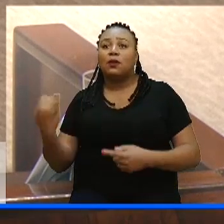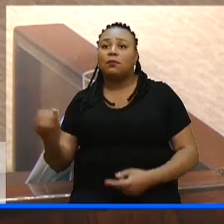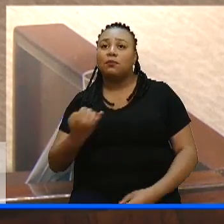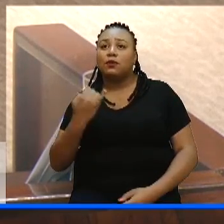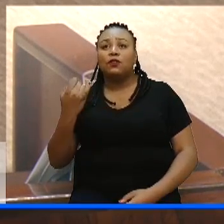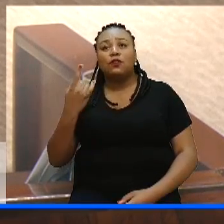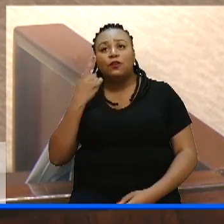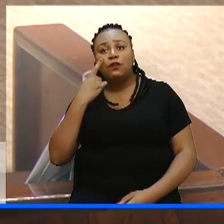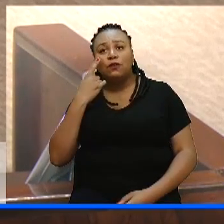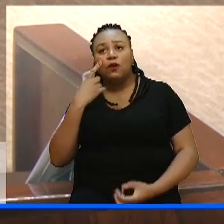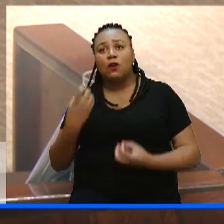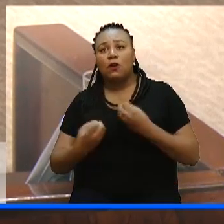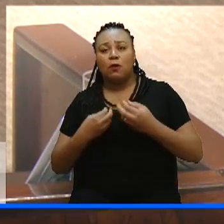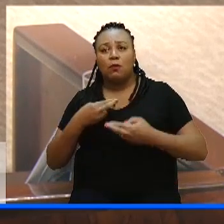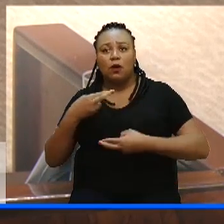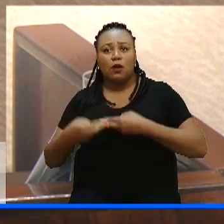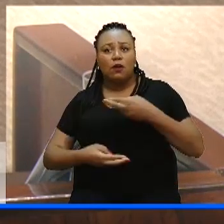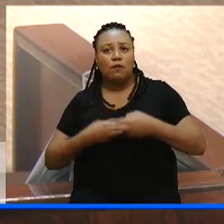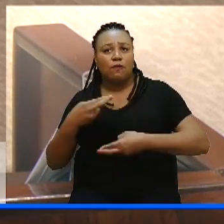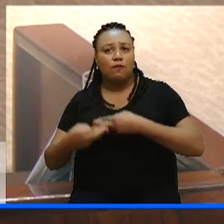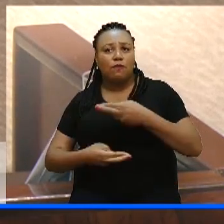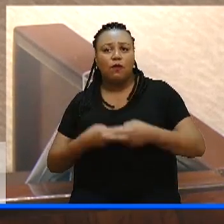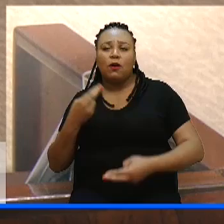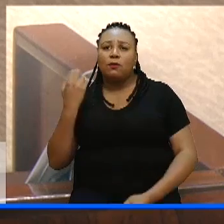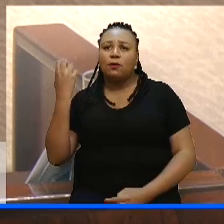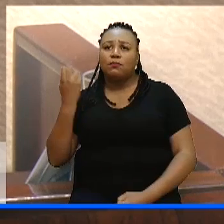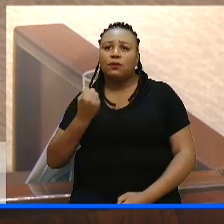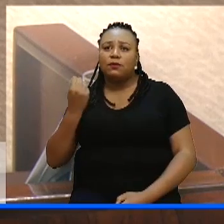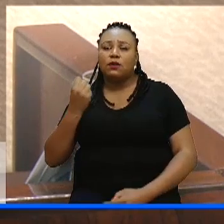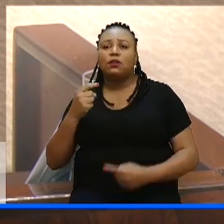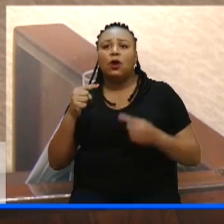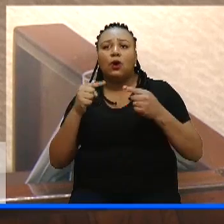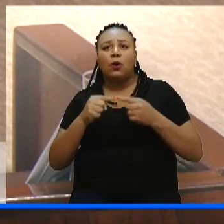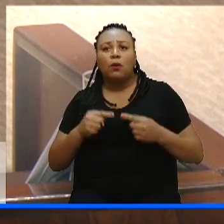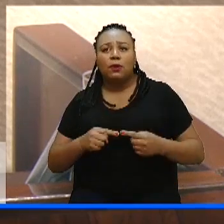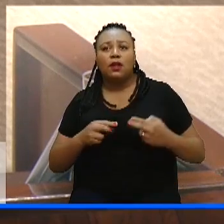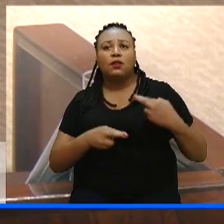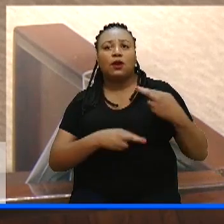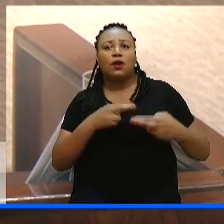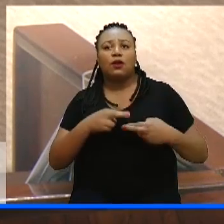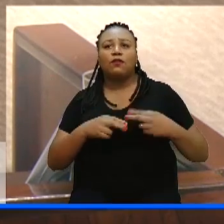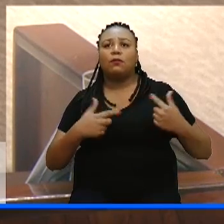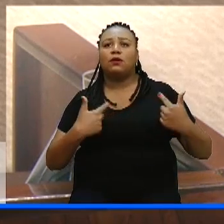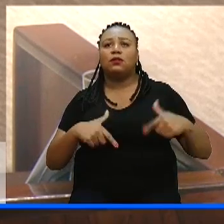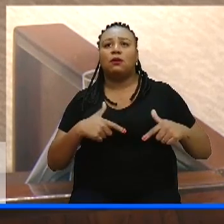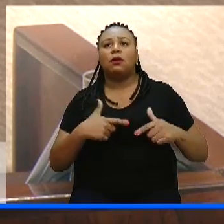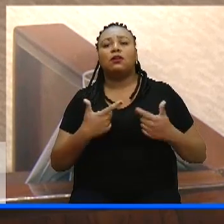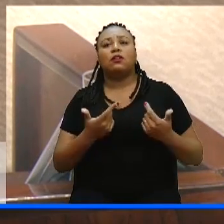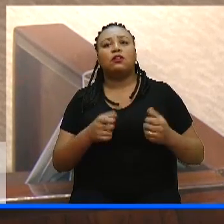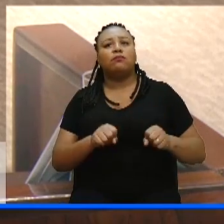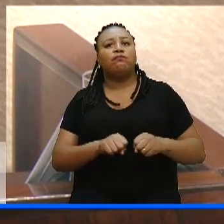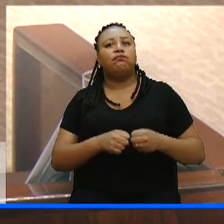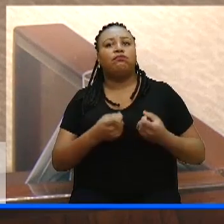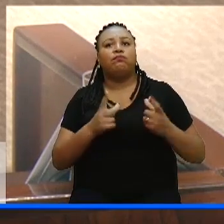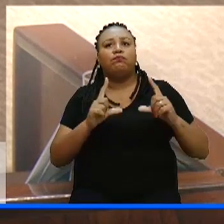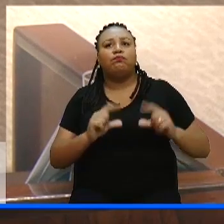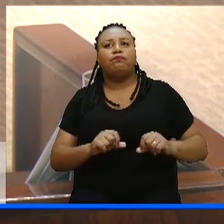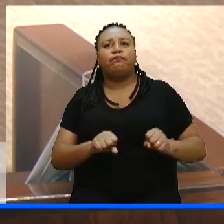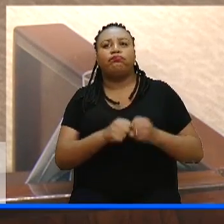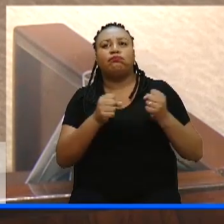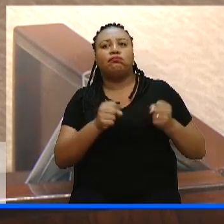ver como está essa reforma da previdência combinada com a reforma trabalhista que precarizou o trabalho